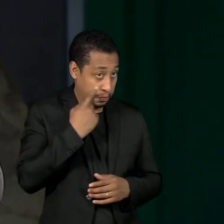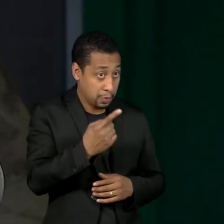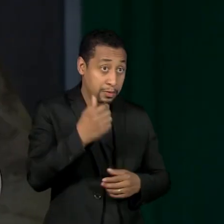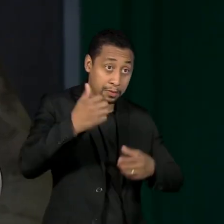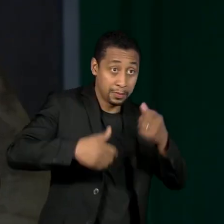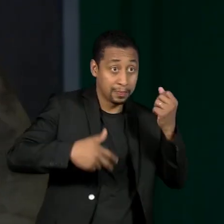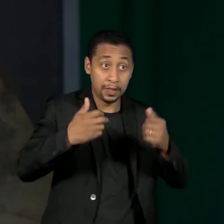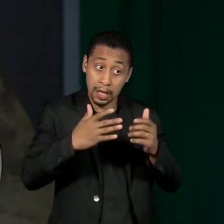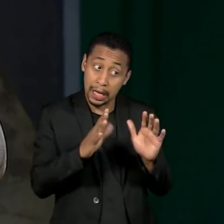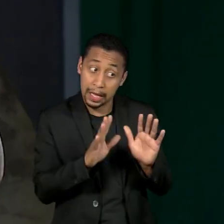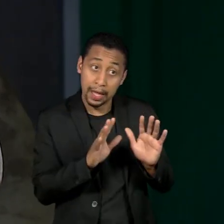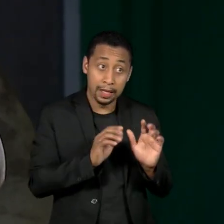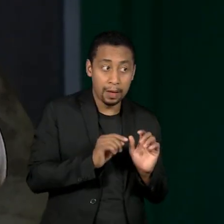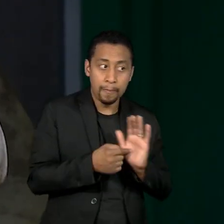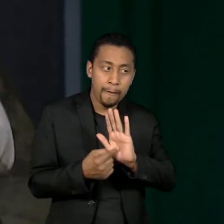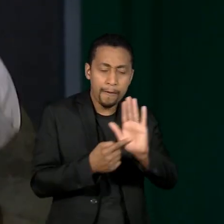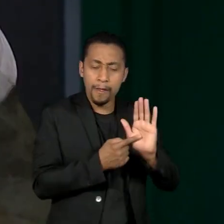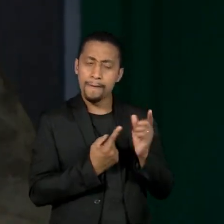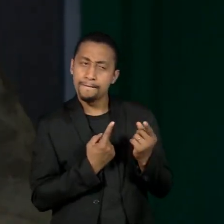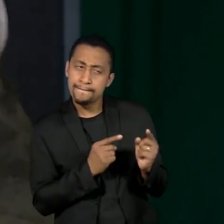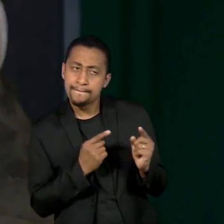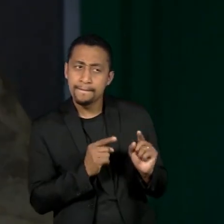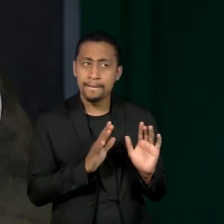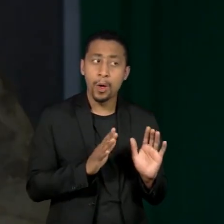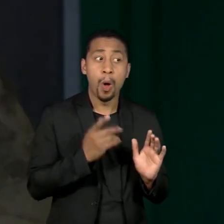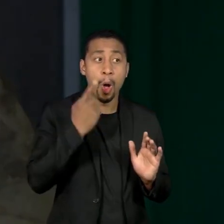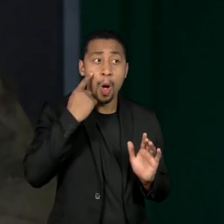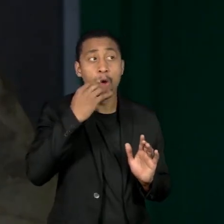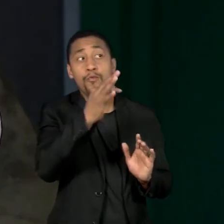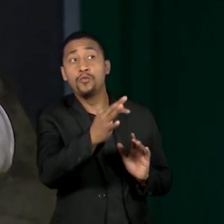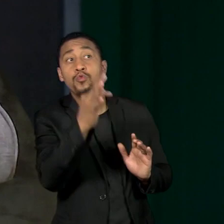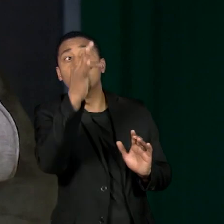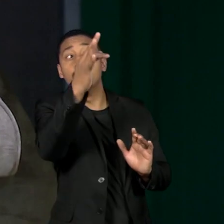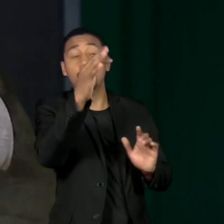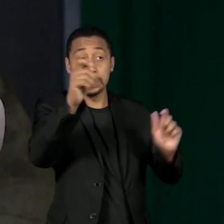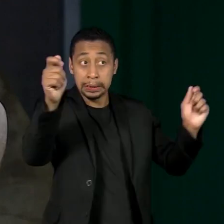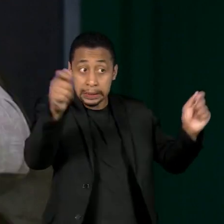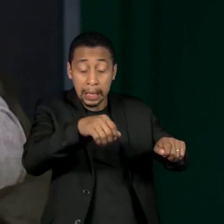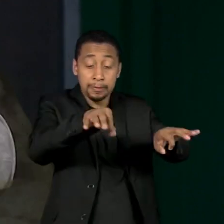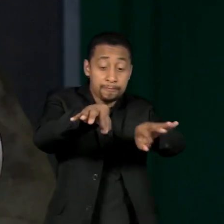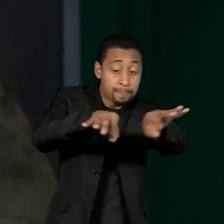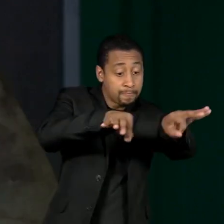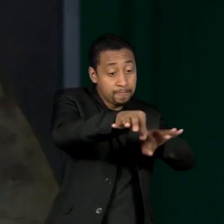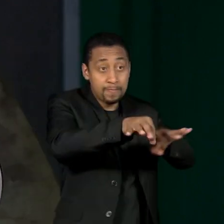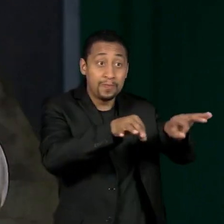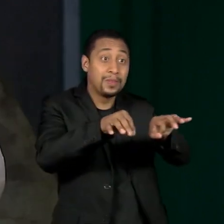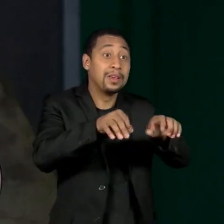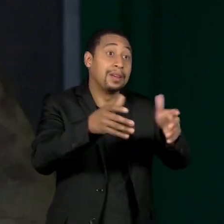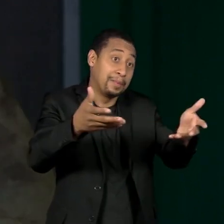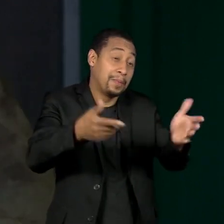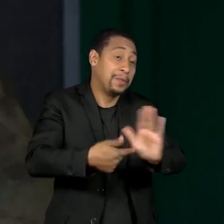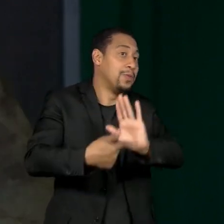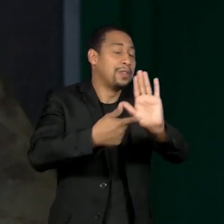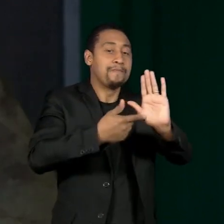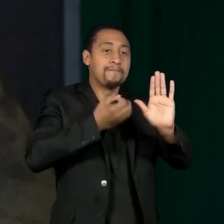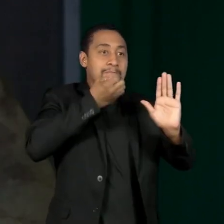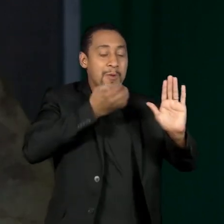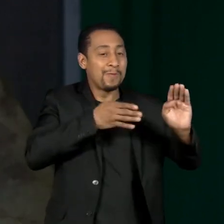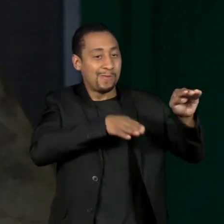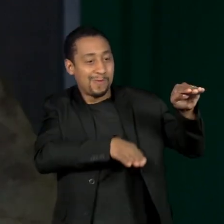essa provocação. Ele está dizendo que é possível construir o futuro lá na frente, não é? Para que ele seja do tamanho e do jeito que a